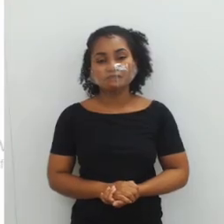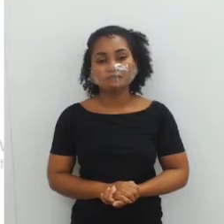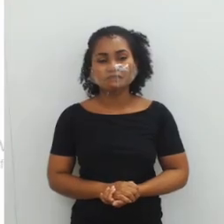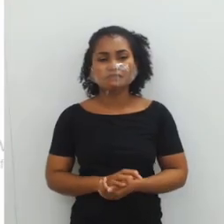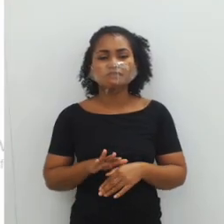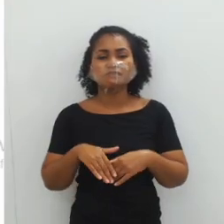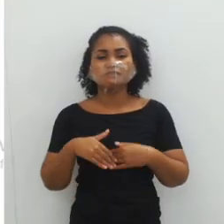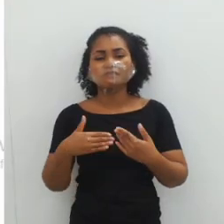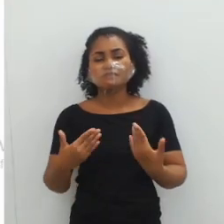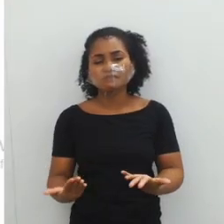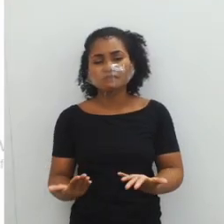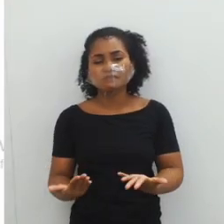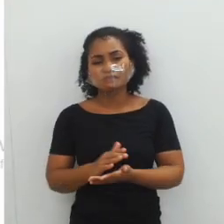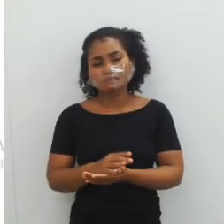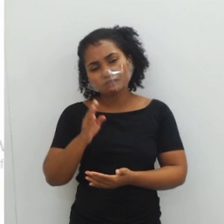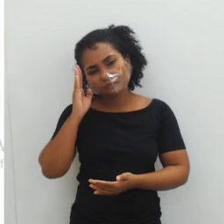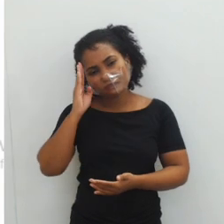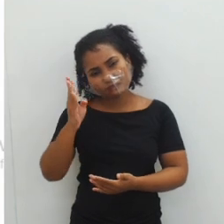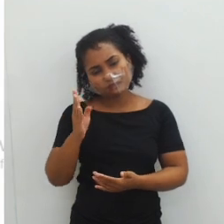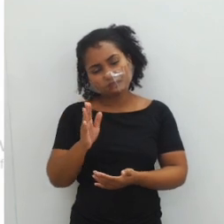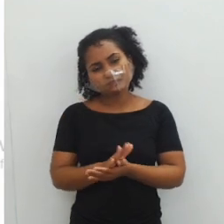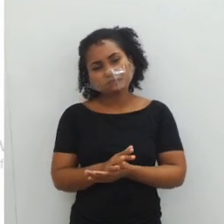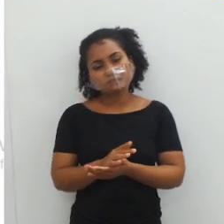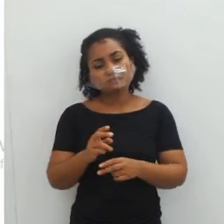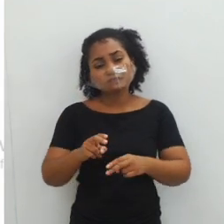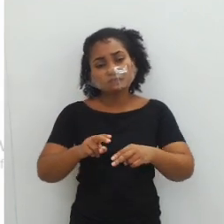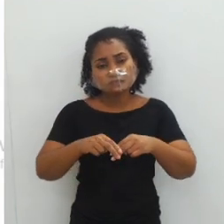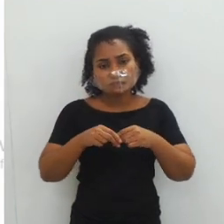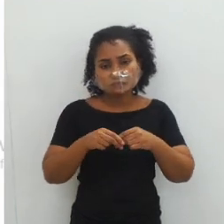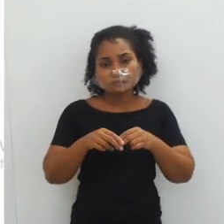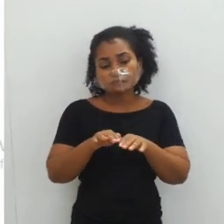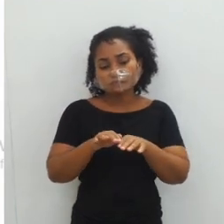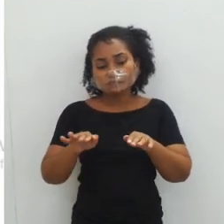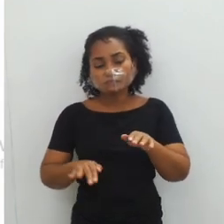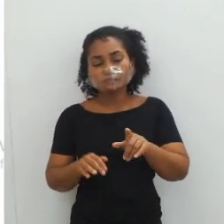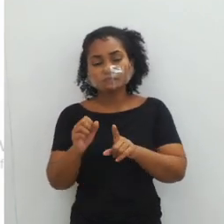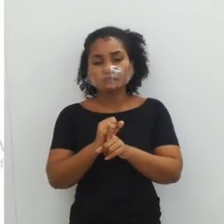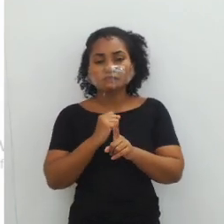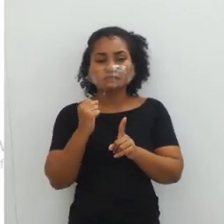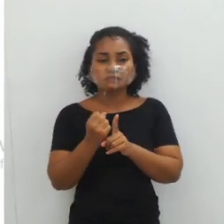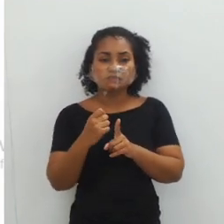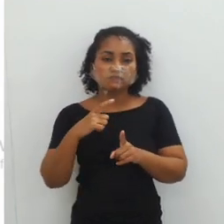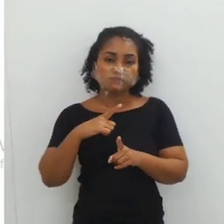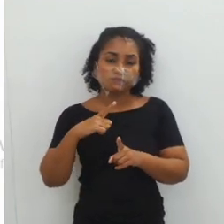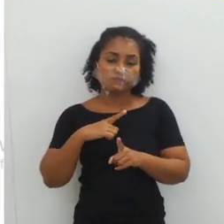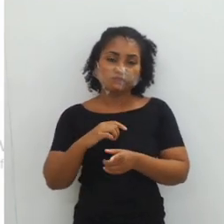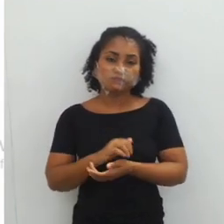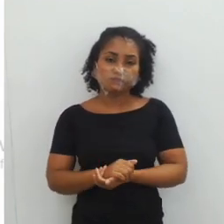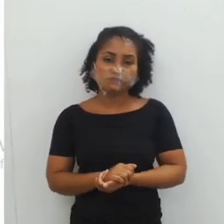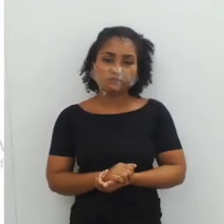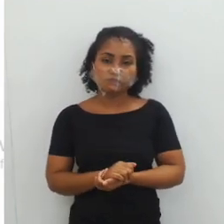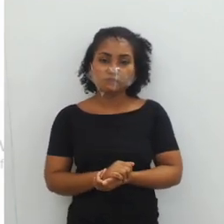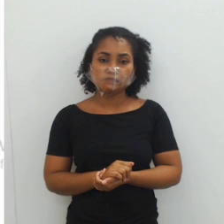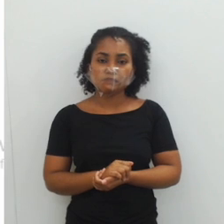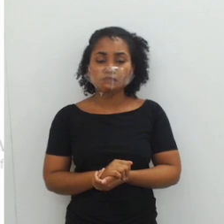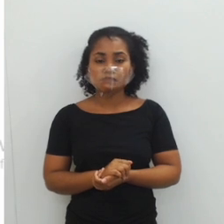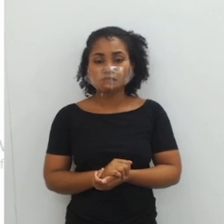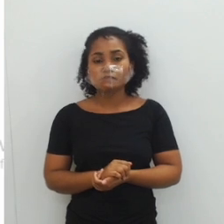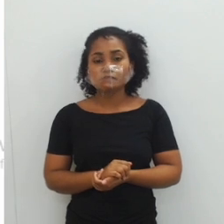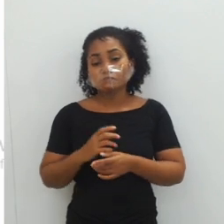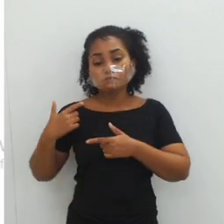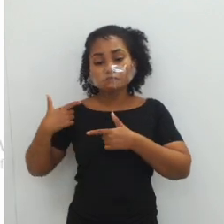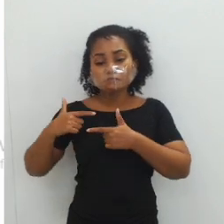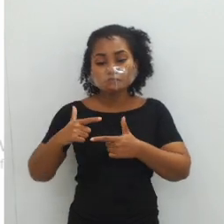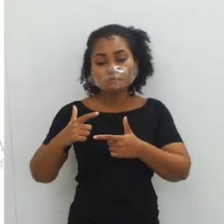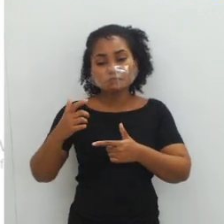Então, quais são essas principais causas da desigualdade social, né? A gente tem aí a questão da herança colonial,